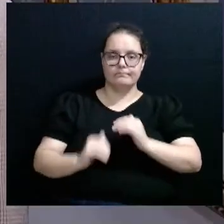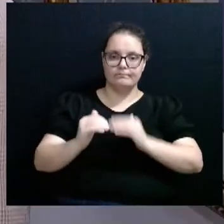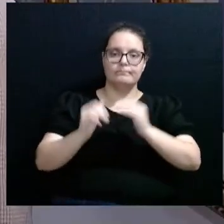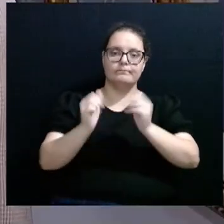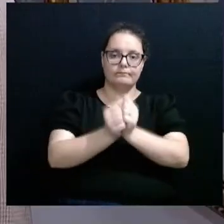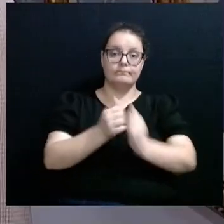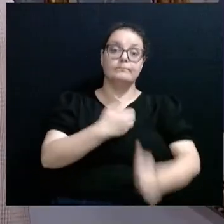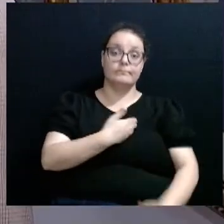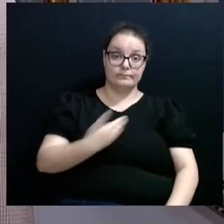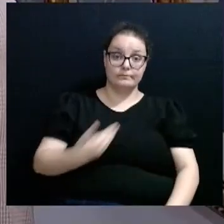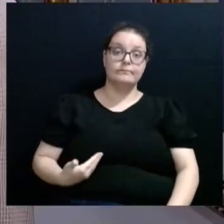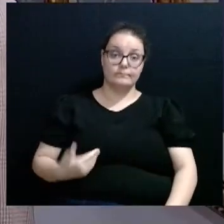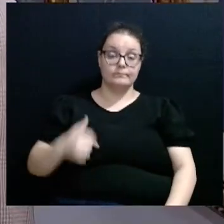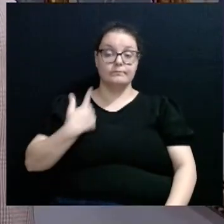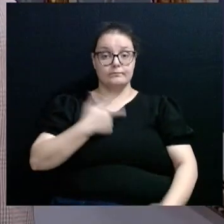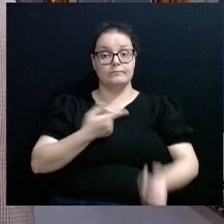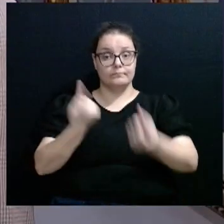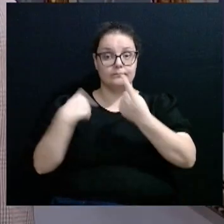ter sucesso.